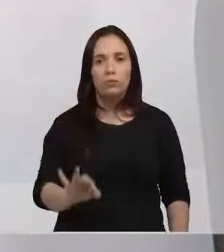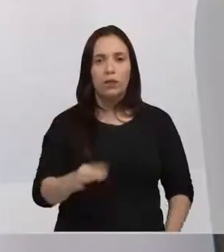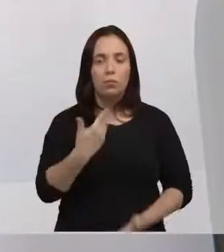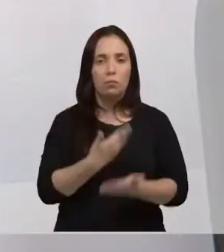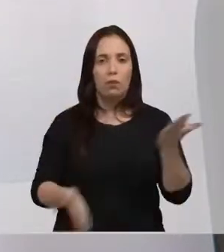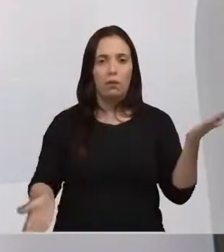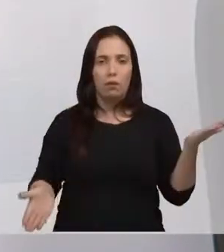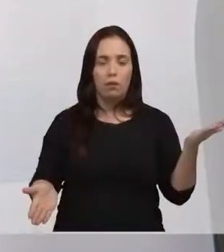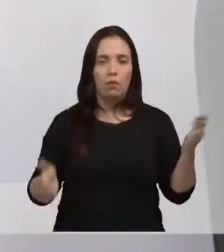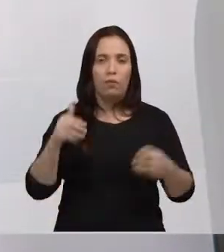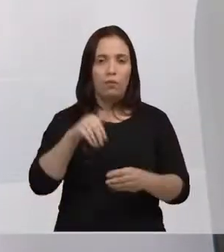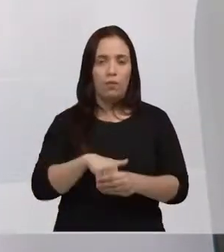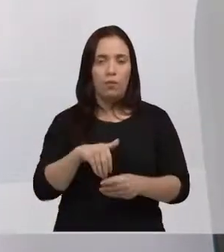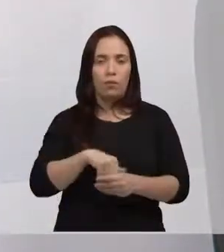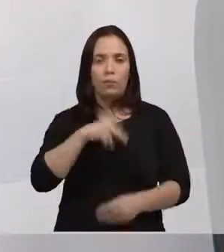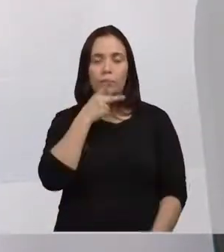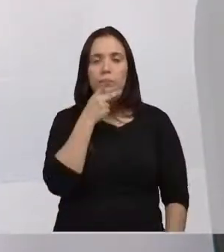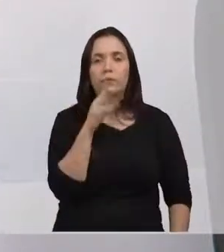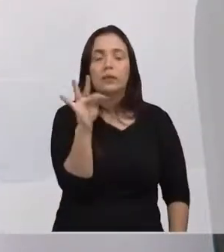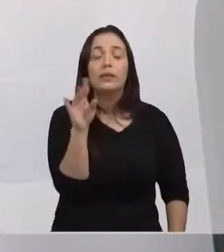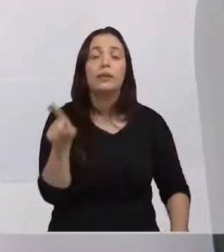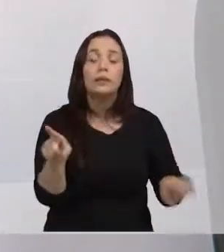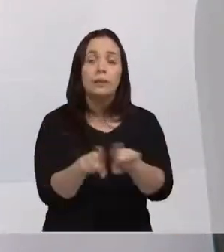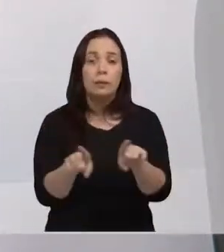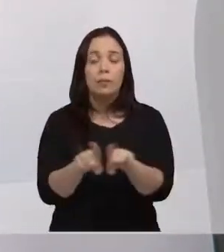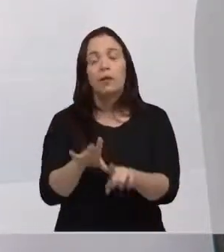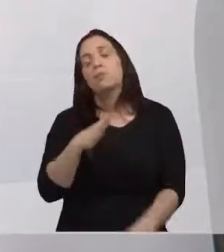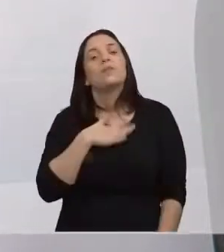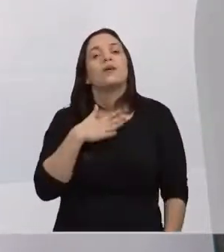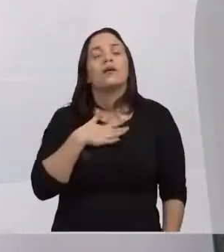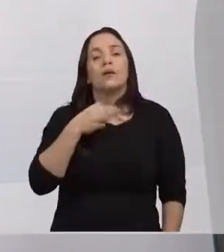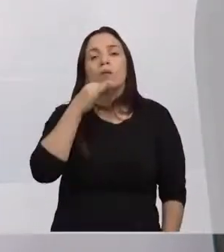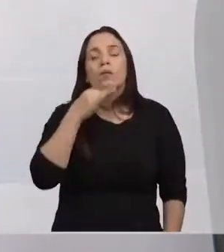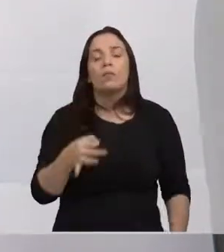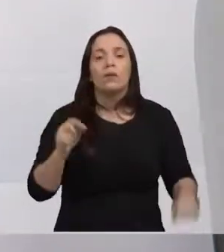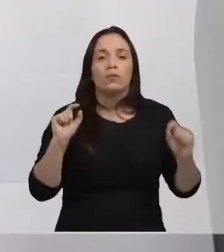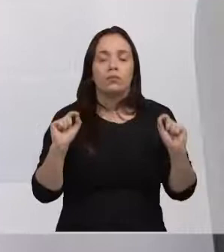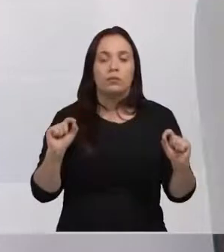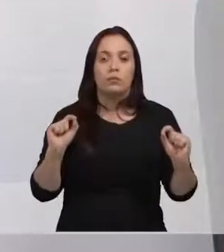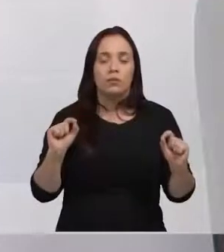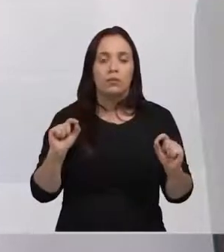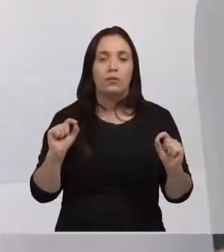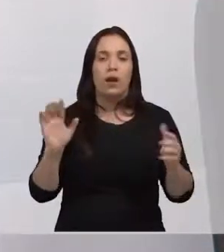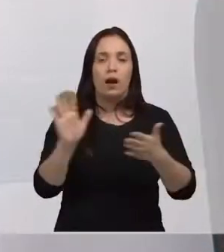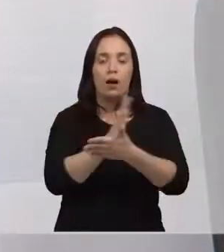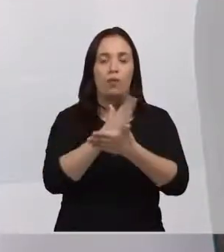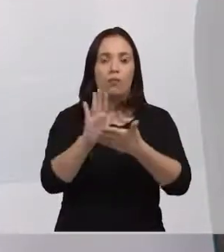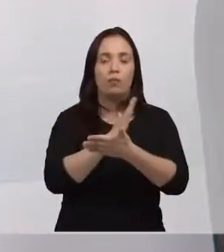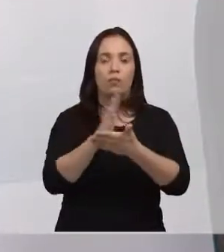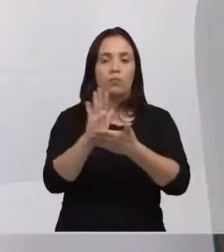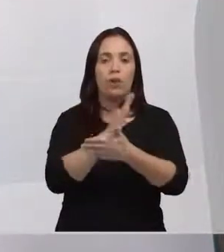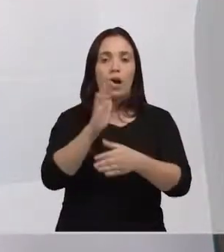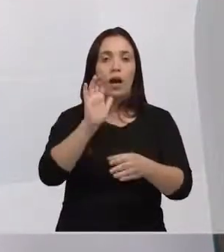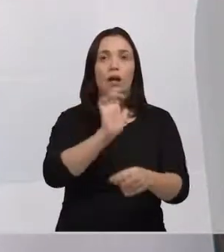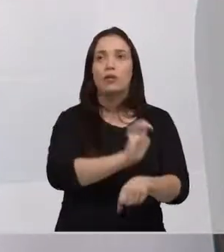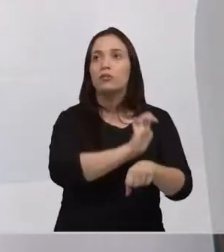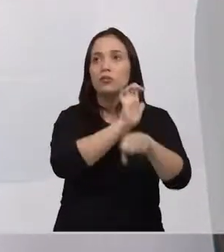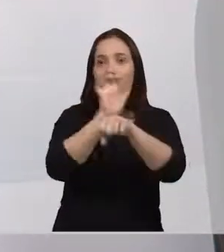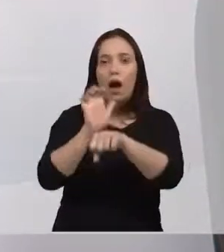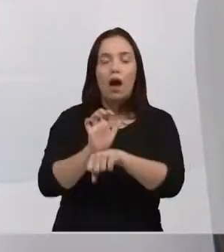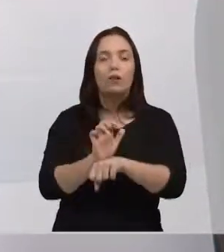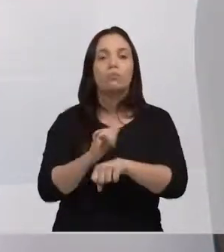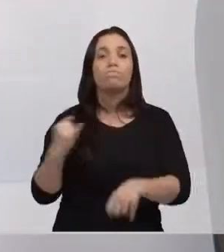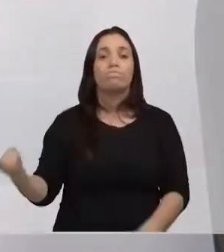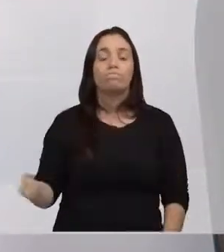época. E para piorar a situação, na minha avaliação, estados que são para eles muito caros